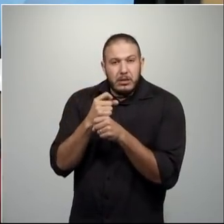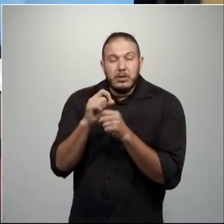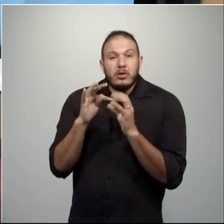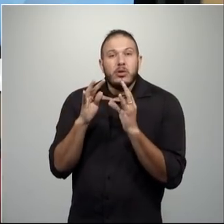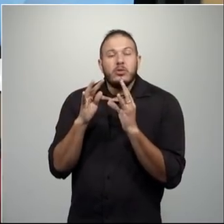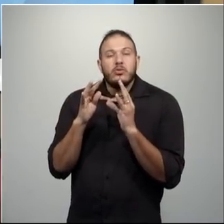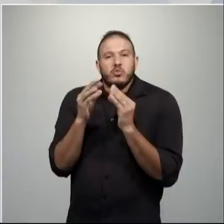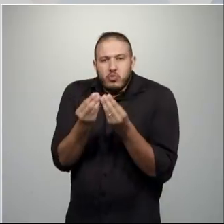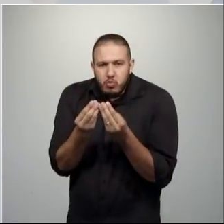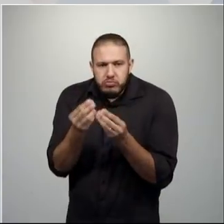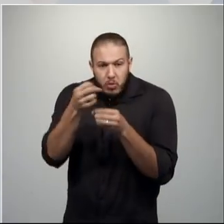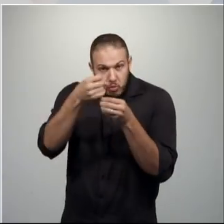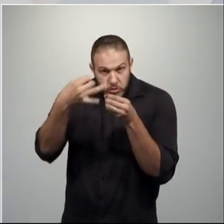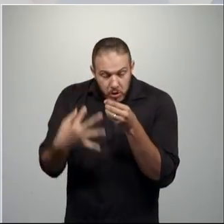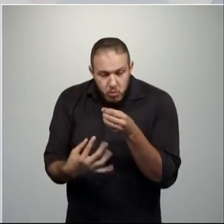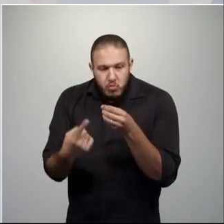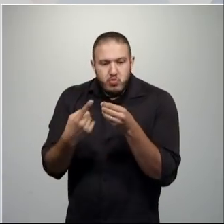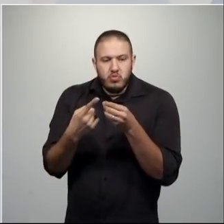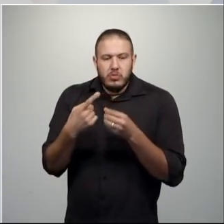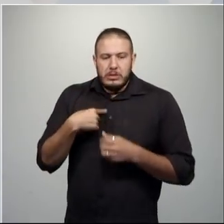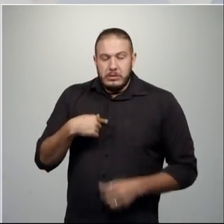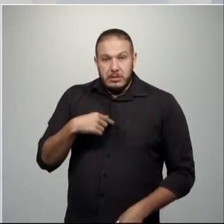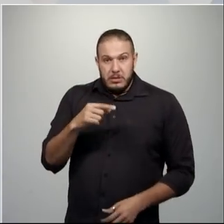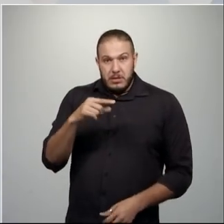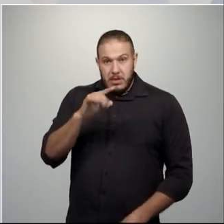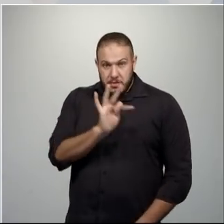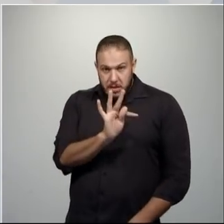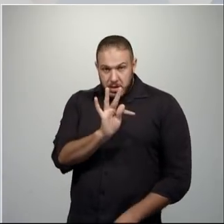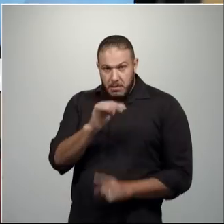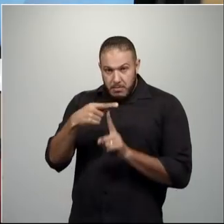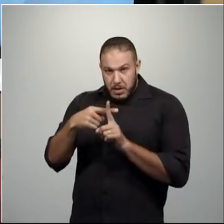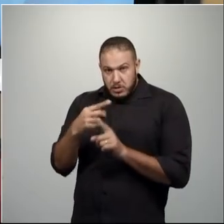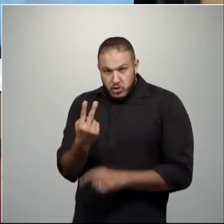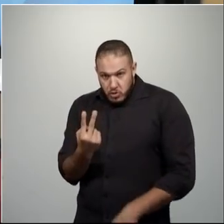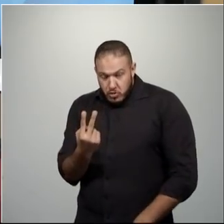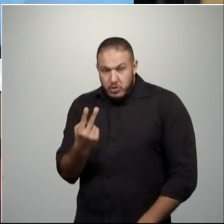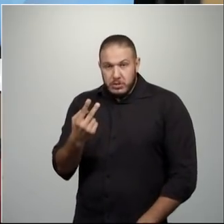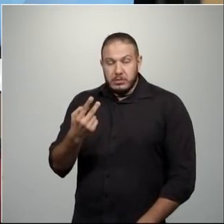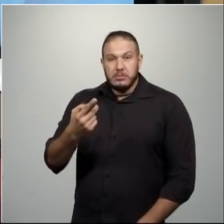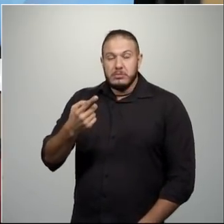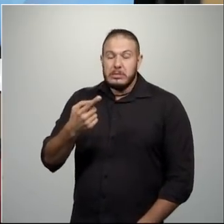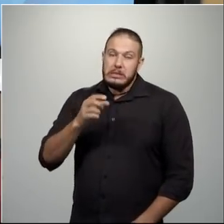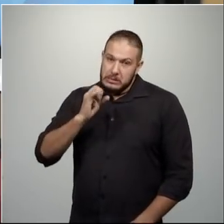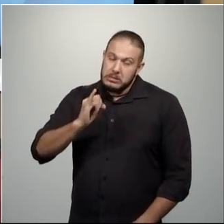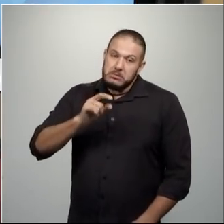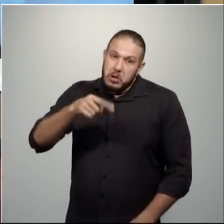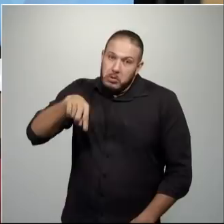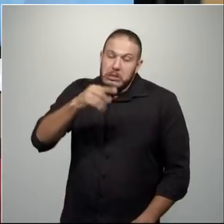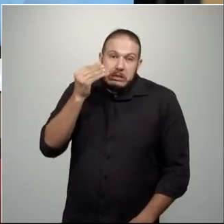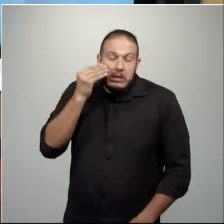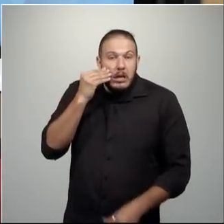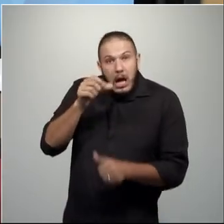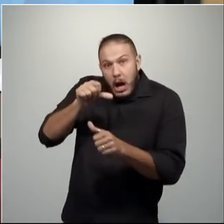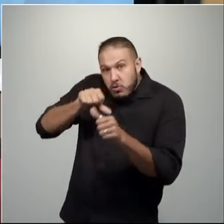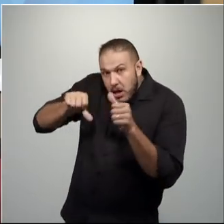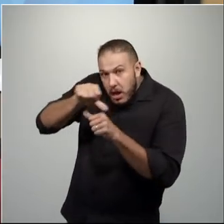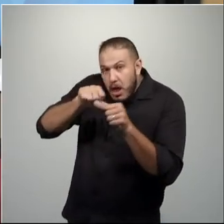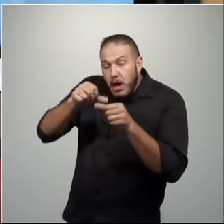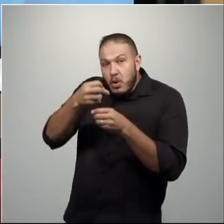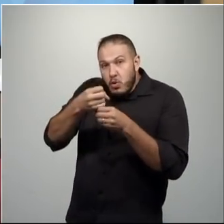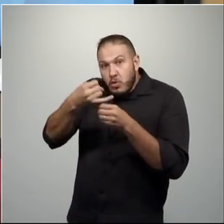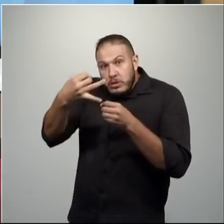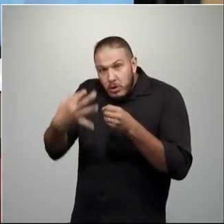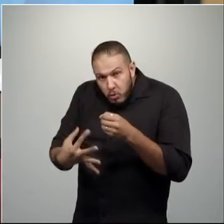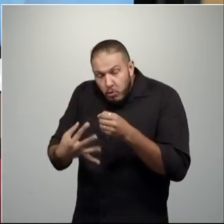a esse bonequinho no instante tem mais 2 a 1 se alguém tentar alterar o conteúdo vai